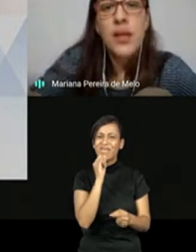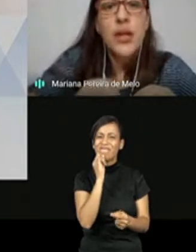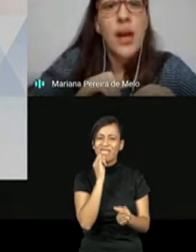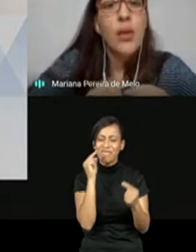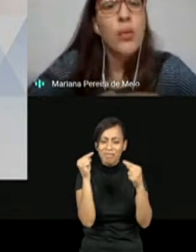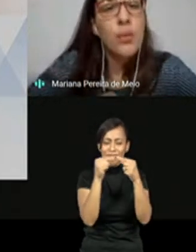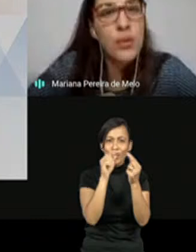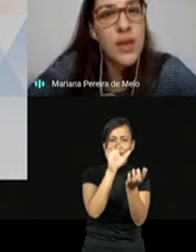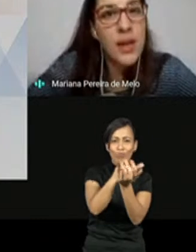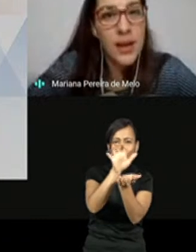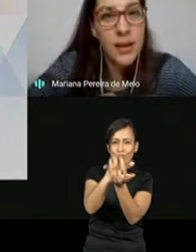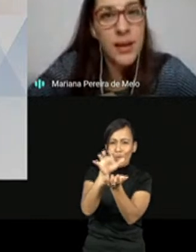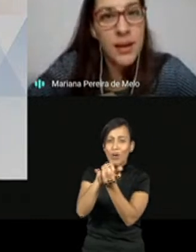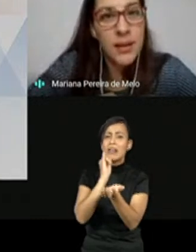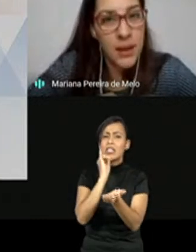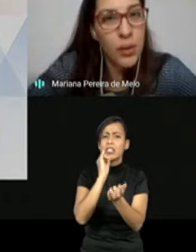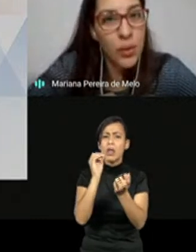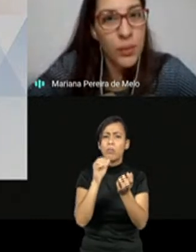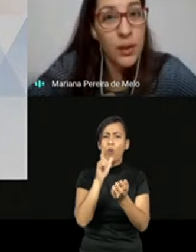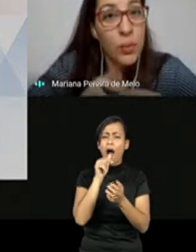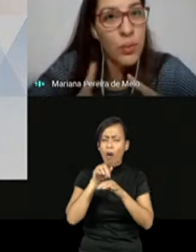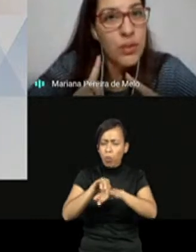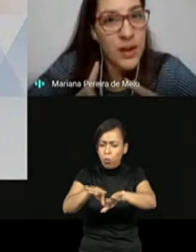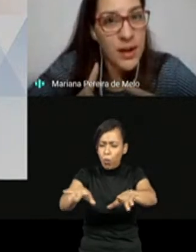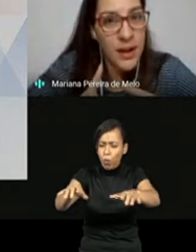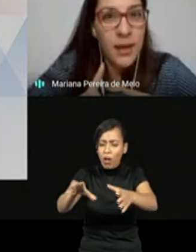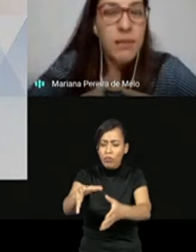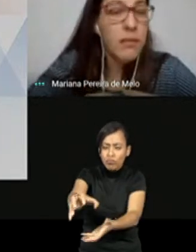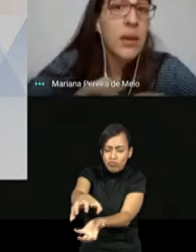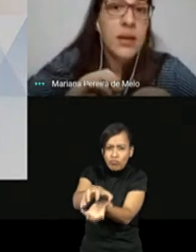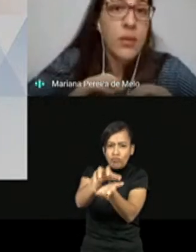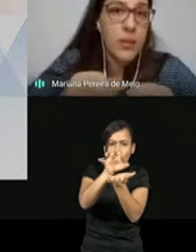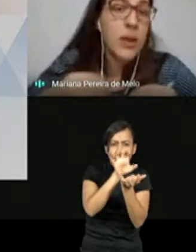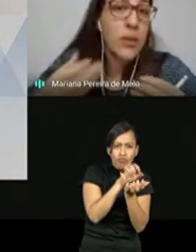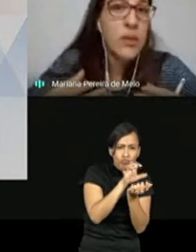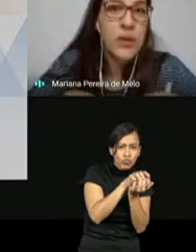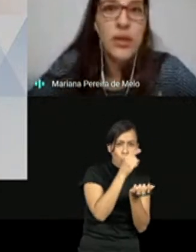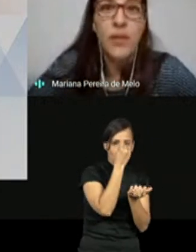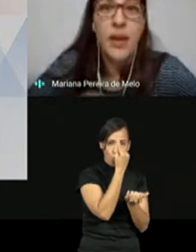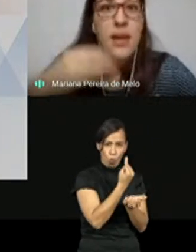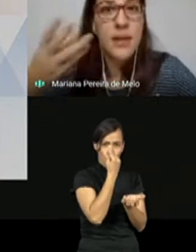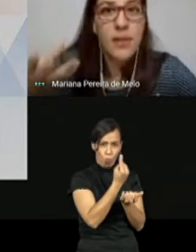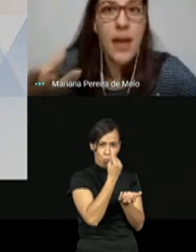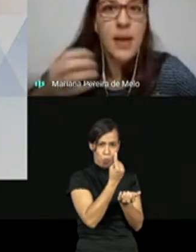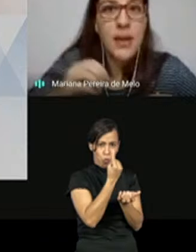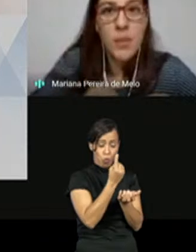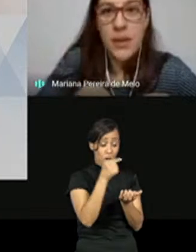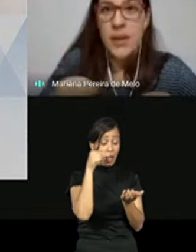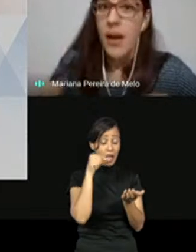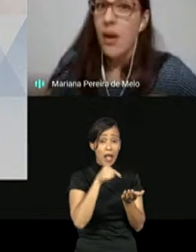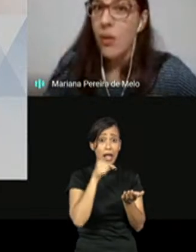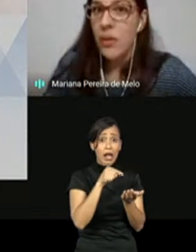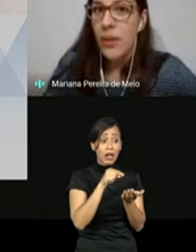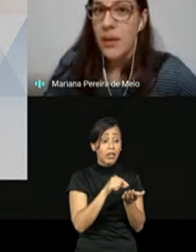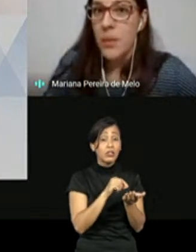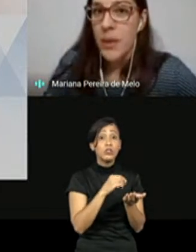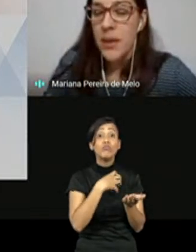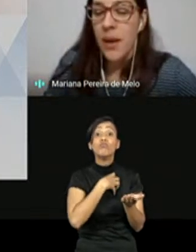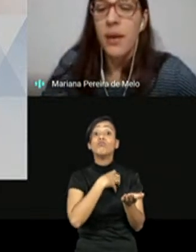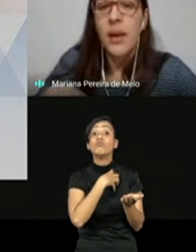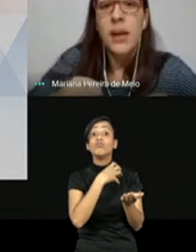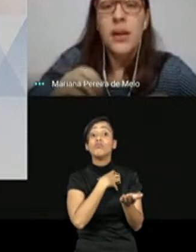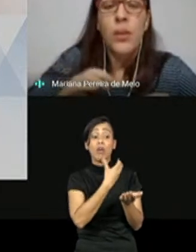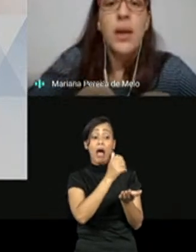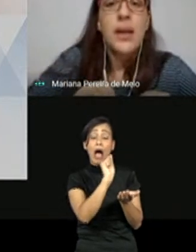você retirar um jacaré da lagoa, um jacaré, então, e o nosso objetivo é da espécie A ou não é da